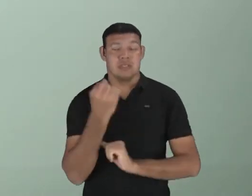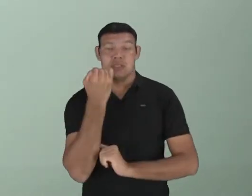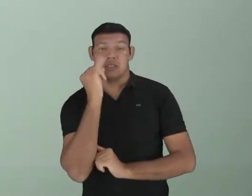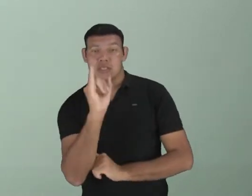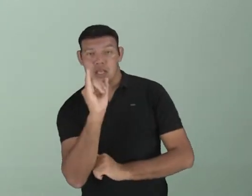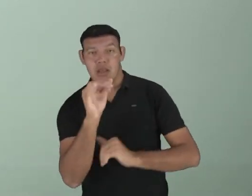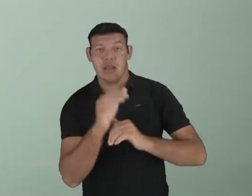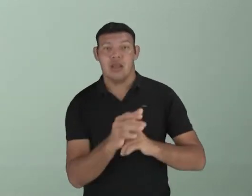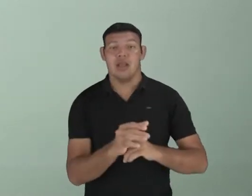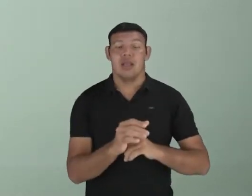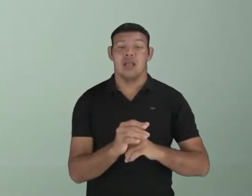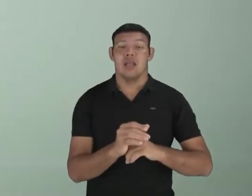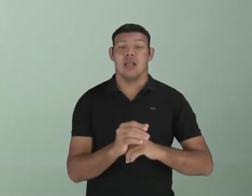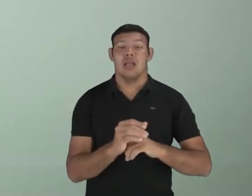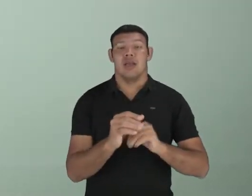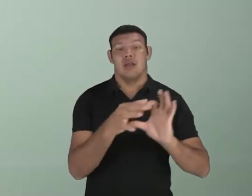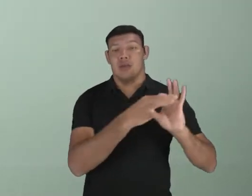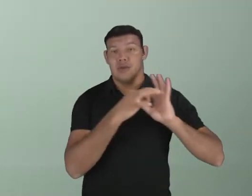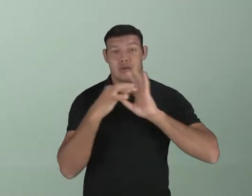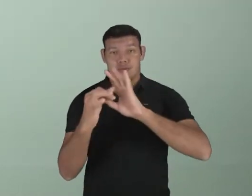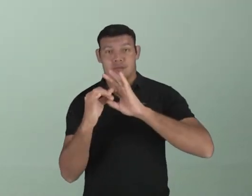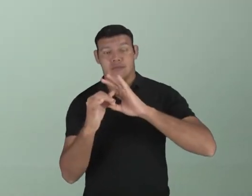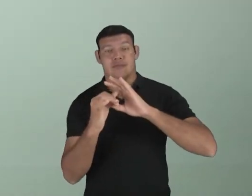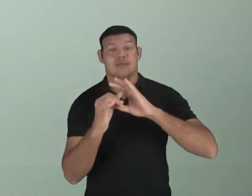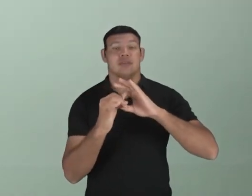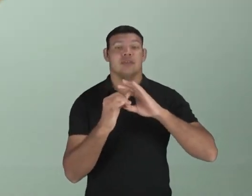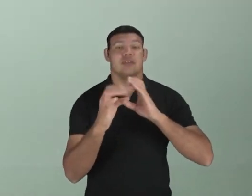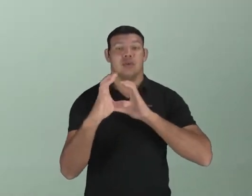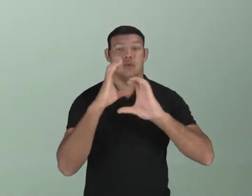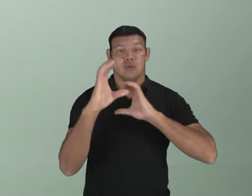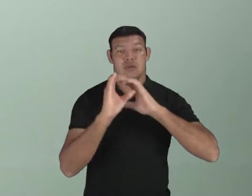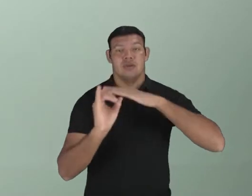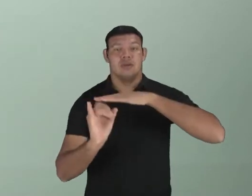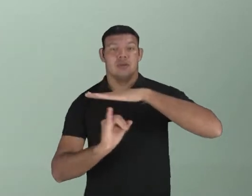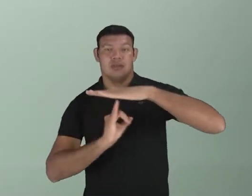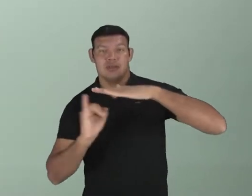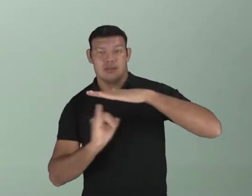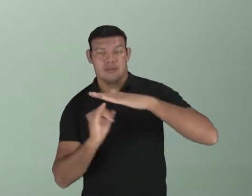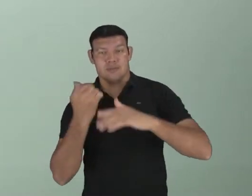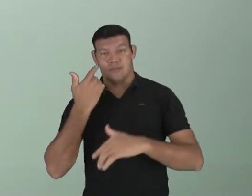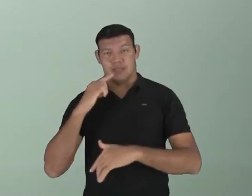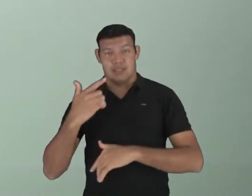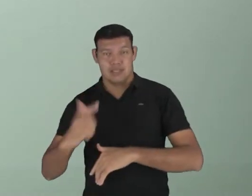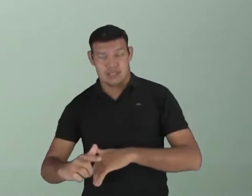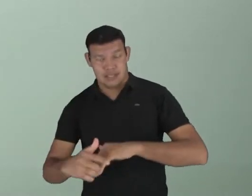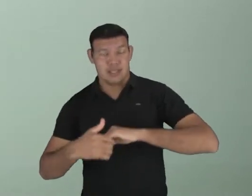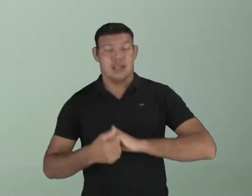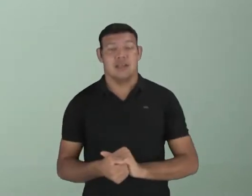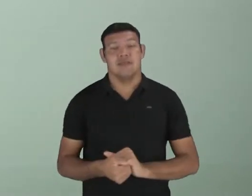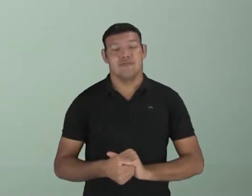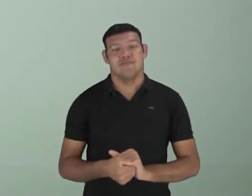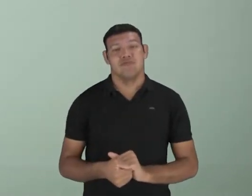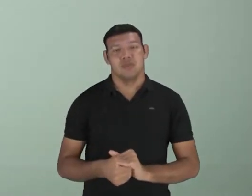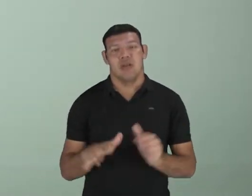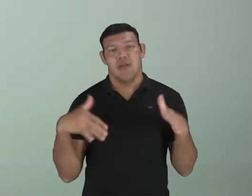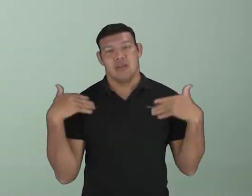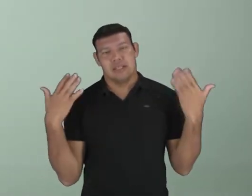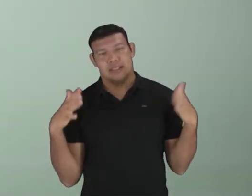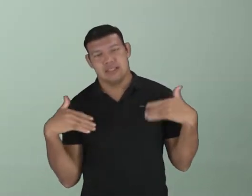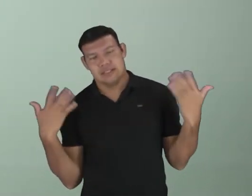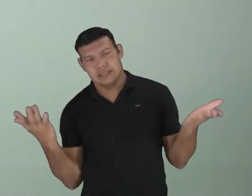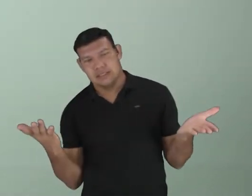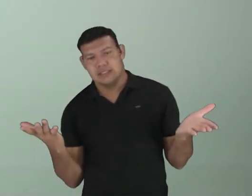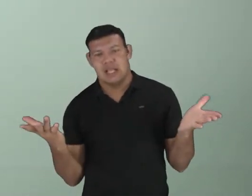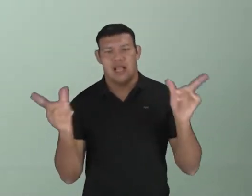estou em um contexto comunicativo informal, aí eu tenho uma linguagem mais descontraída. Vejam que tudo